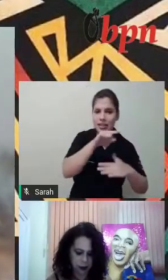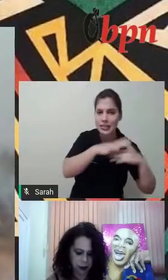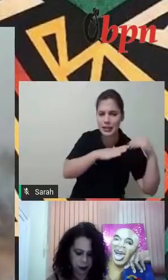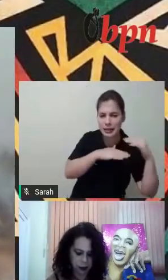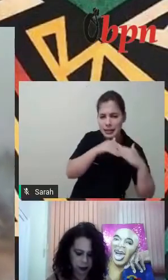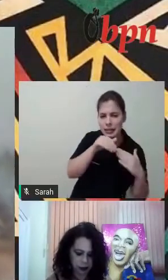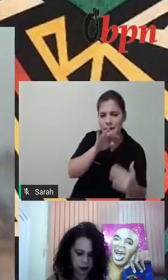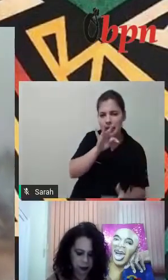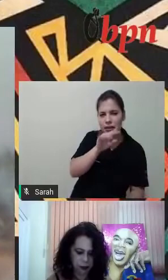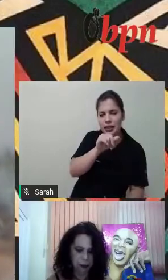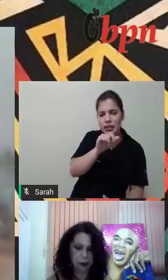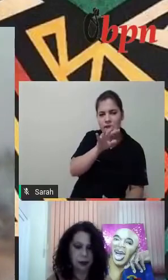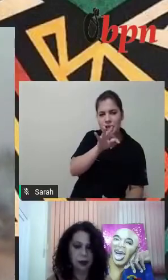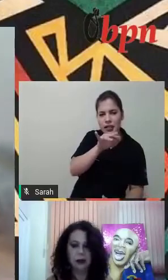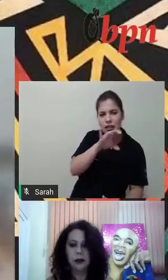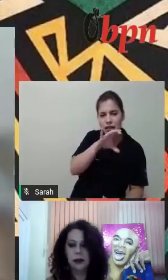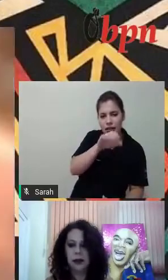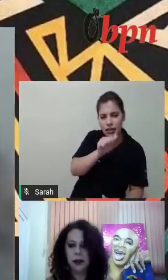aqui.